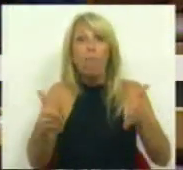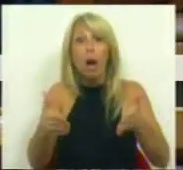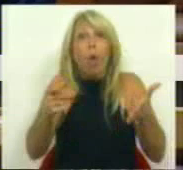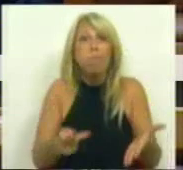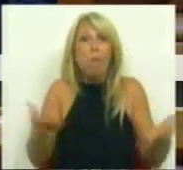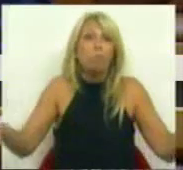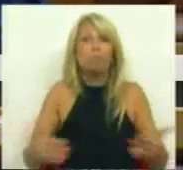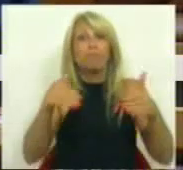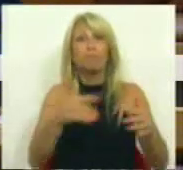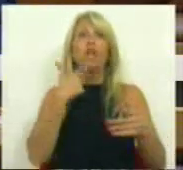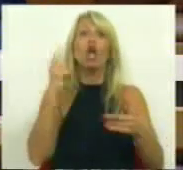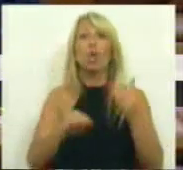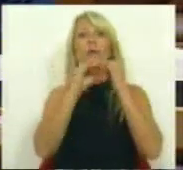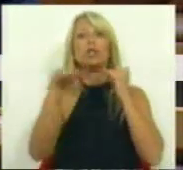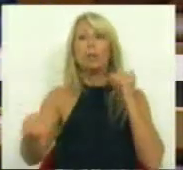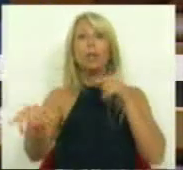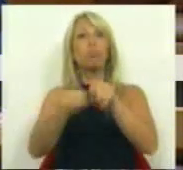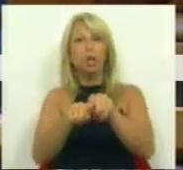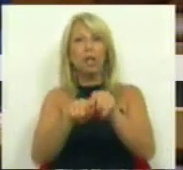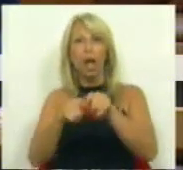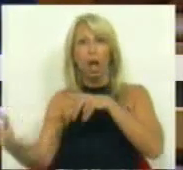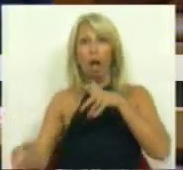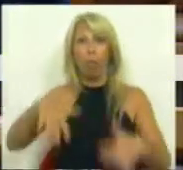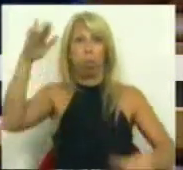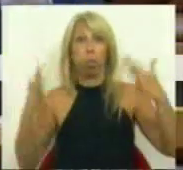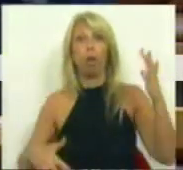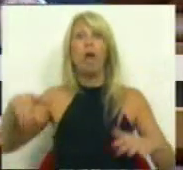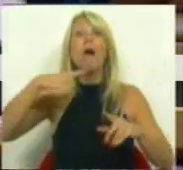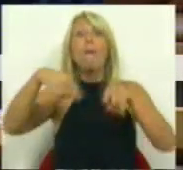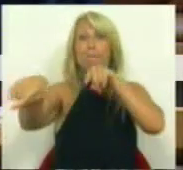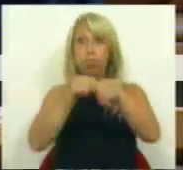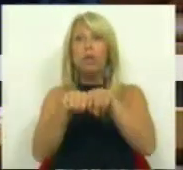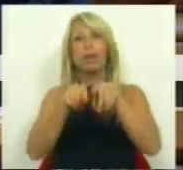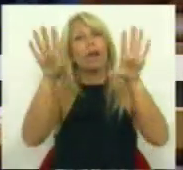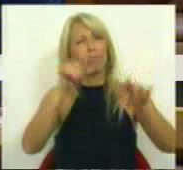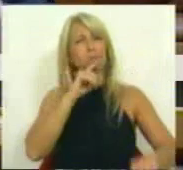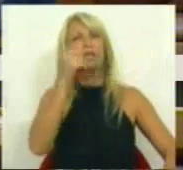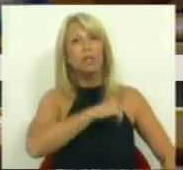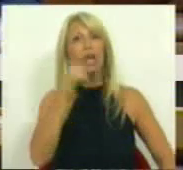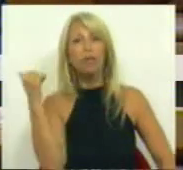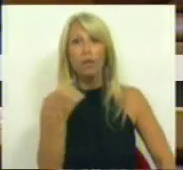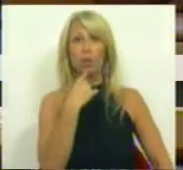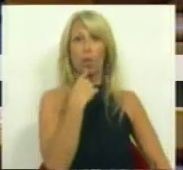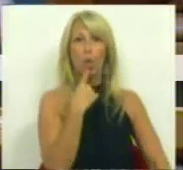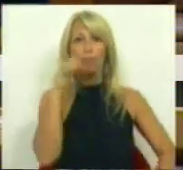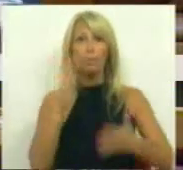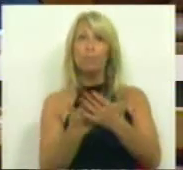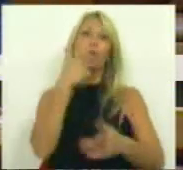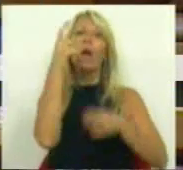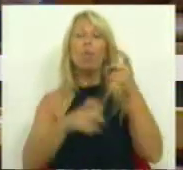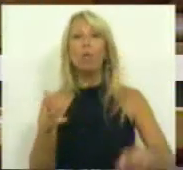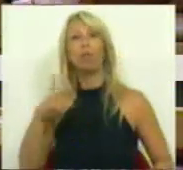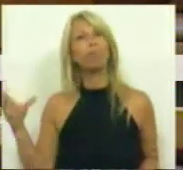nome da estabilidade política esta instabilidade toda, isso é talvez um sacrifício excessivo para o povo português, que